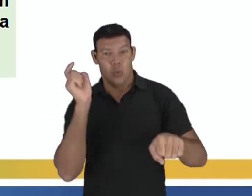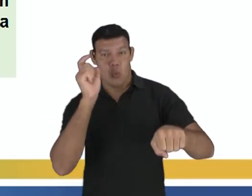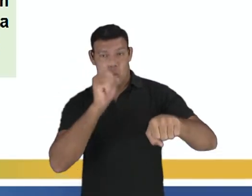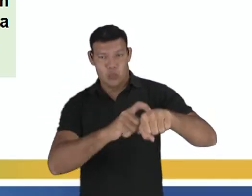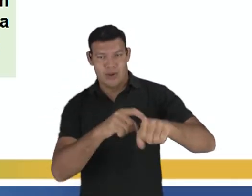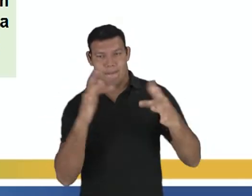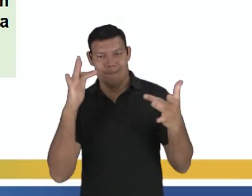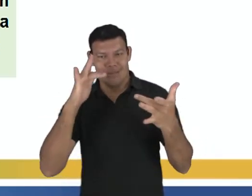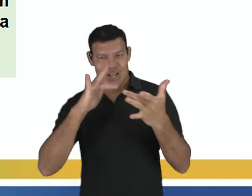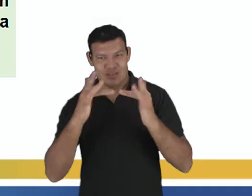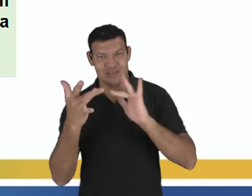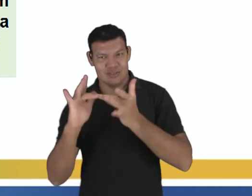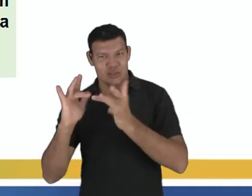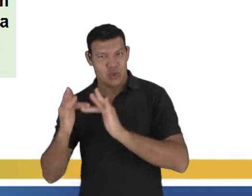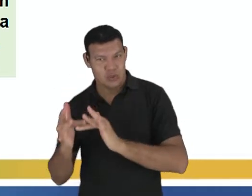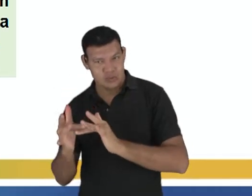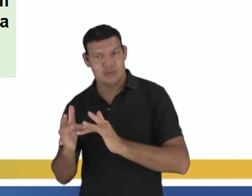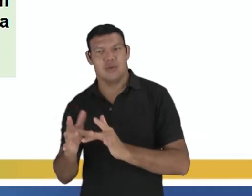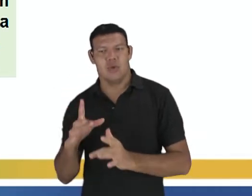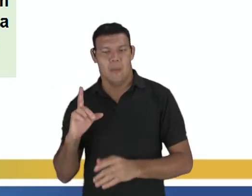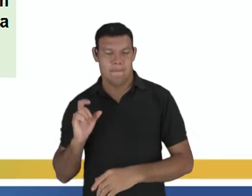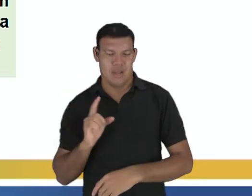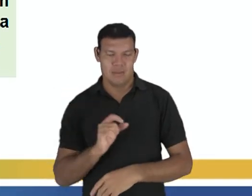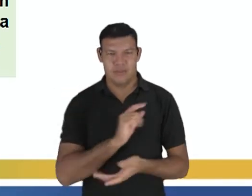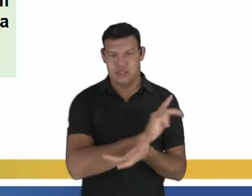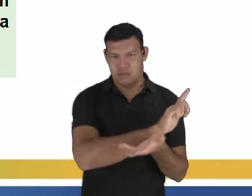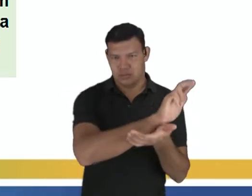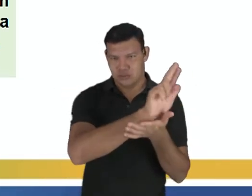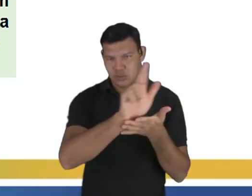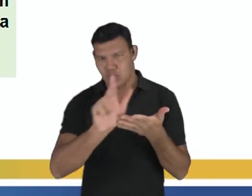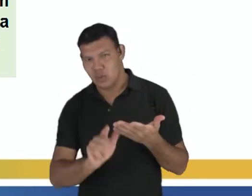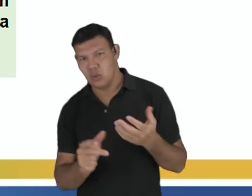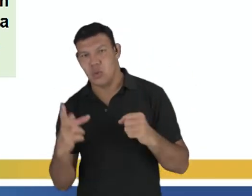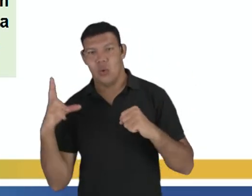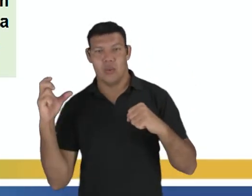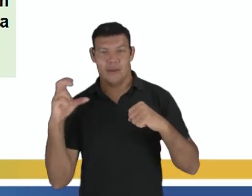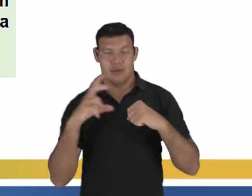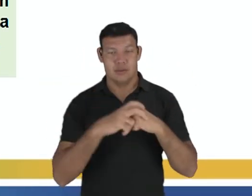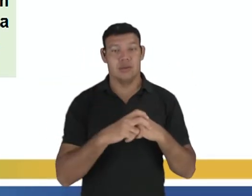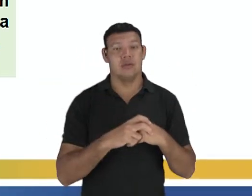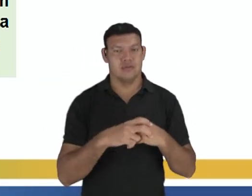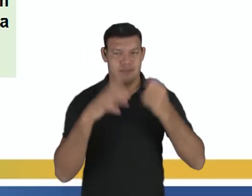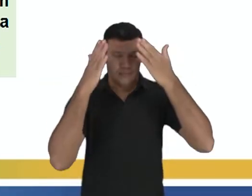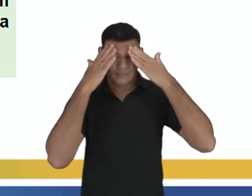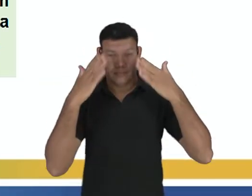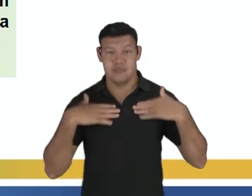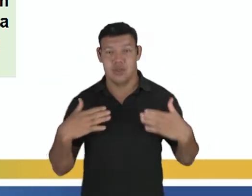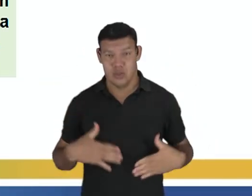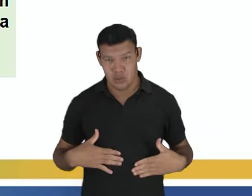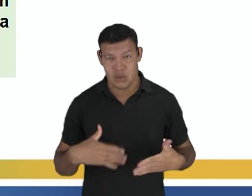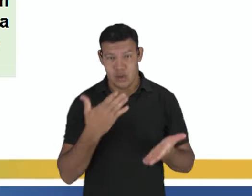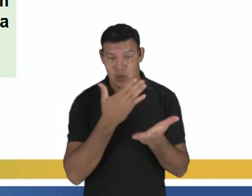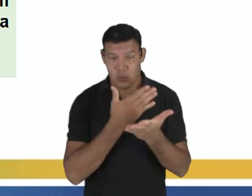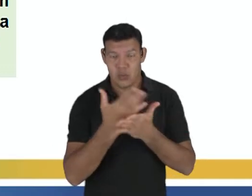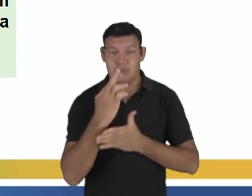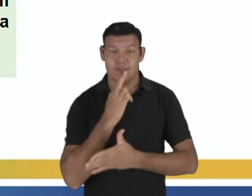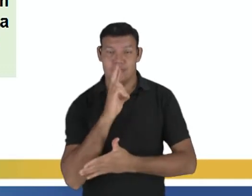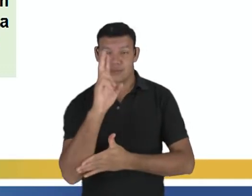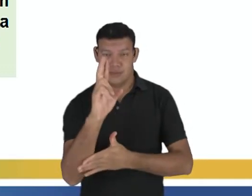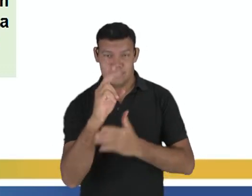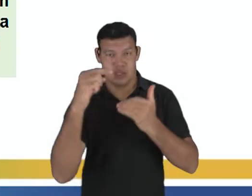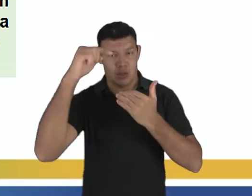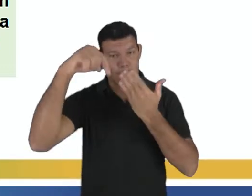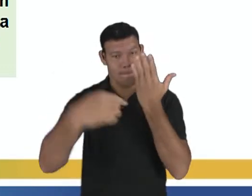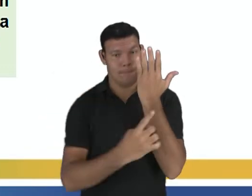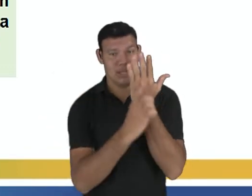patógenos. Então, quando você, ao longo da sua vida, entra em contato com uma bactéria, com um vírus, o seu corpo ativa essa resposta